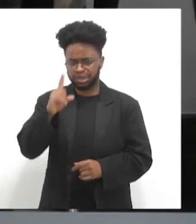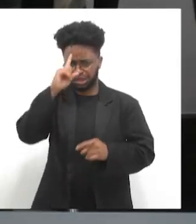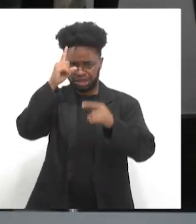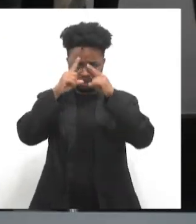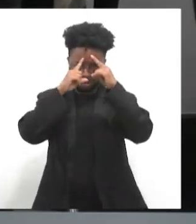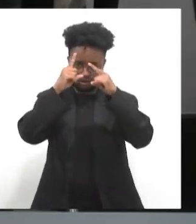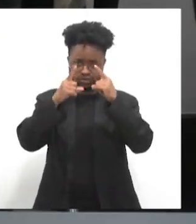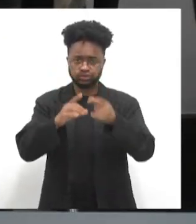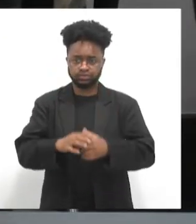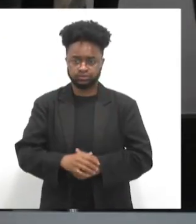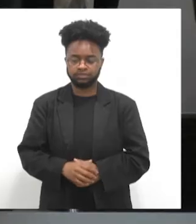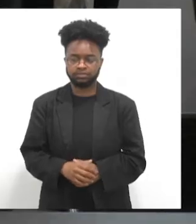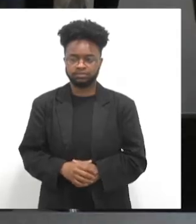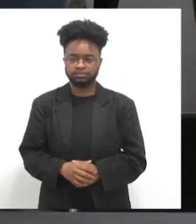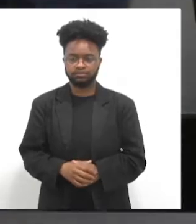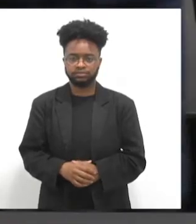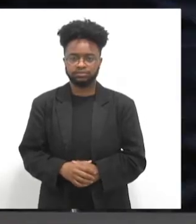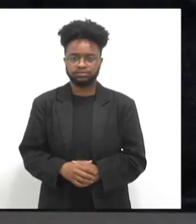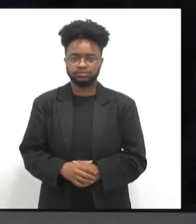criativo,